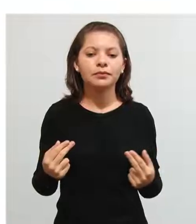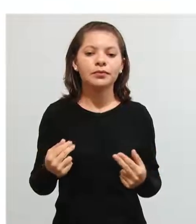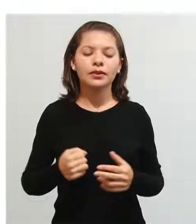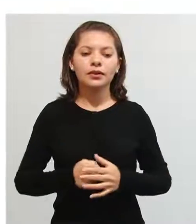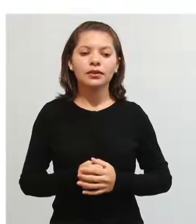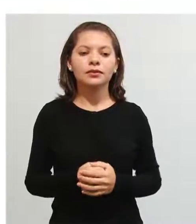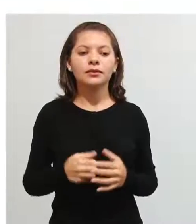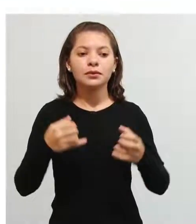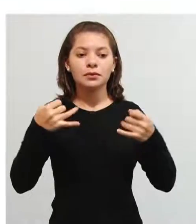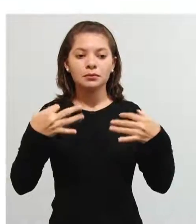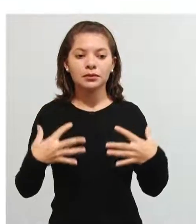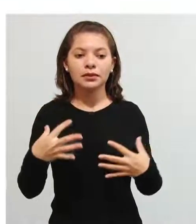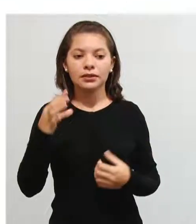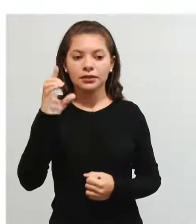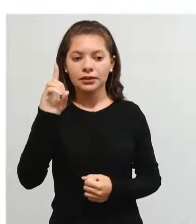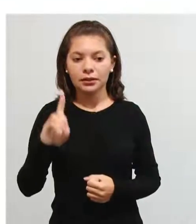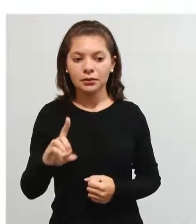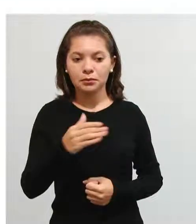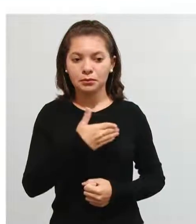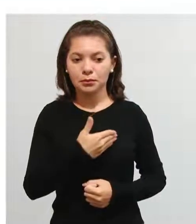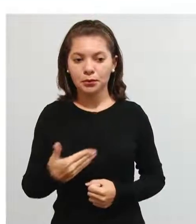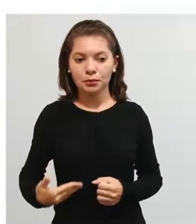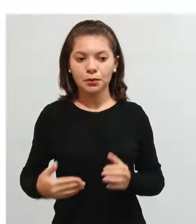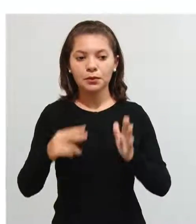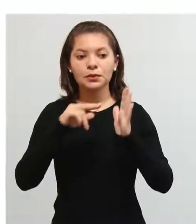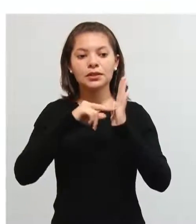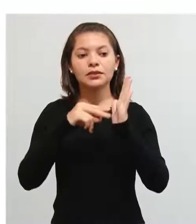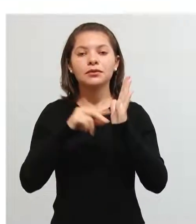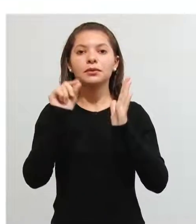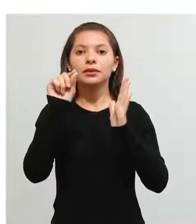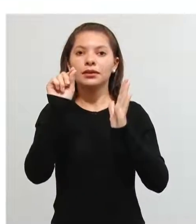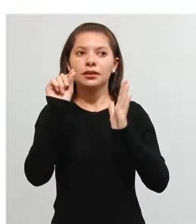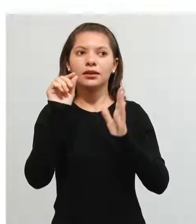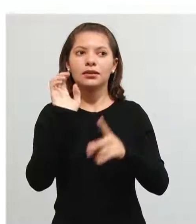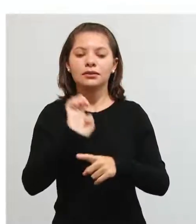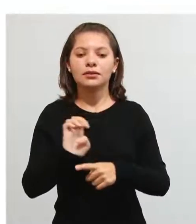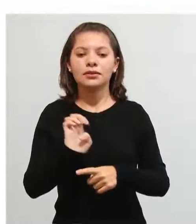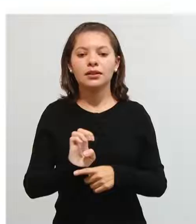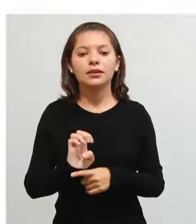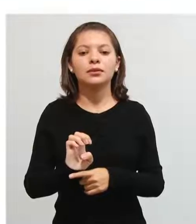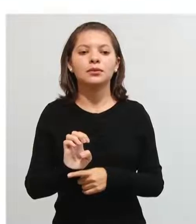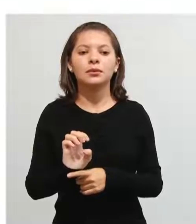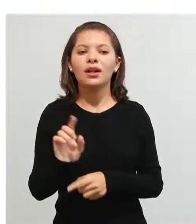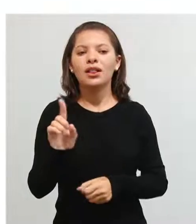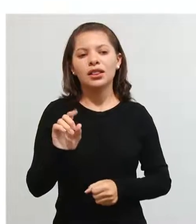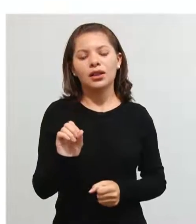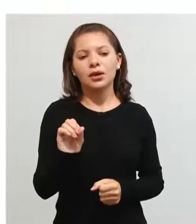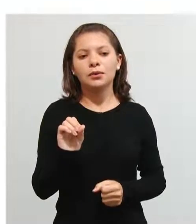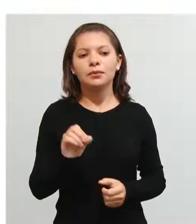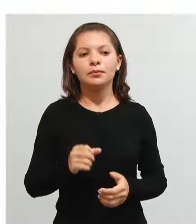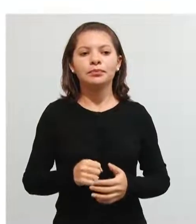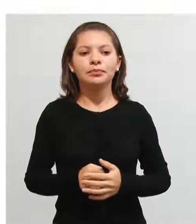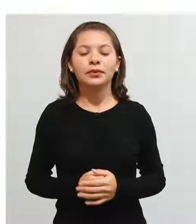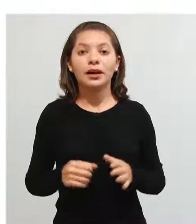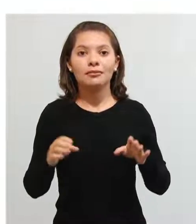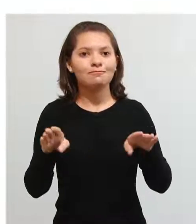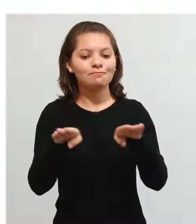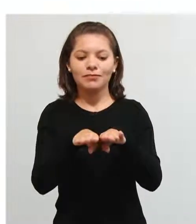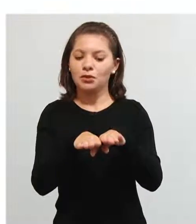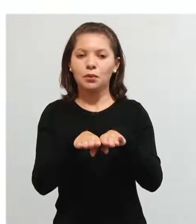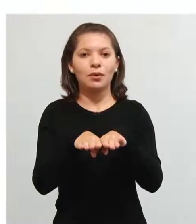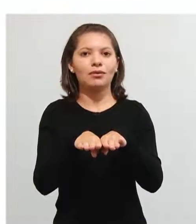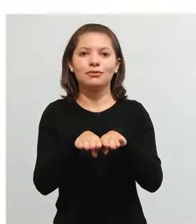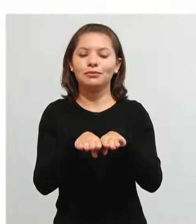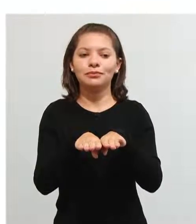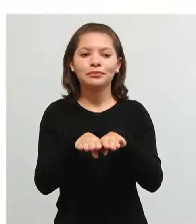fala em direito público, significa dizer que o Estado não está em pé de igualdade,